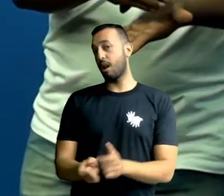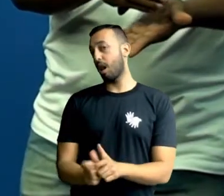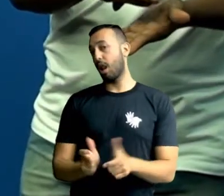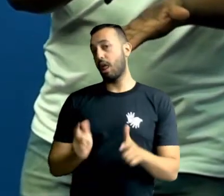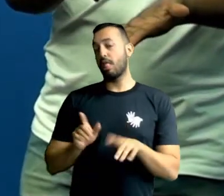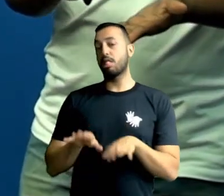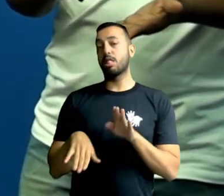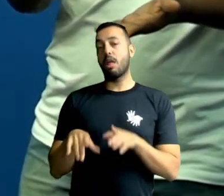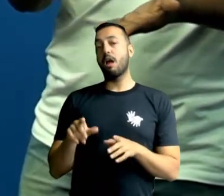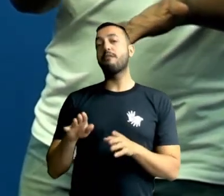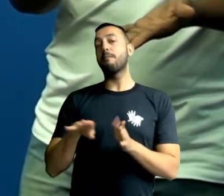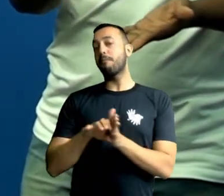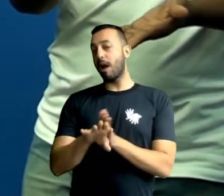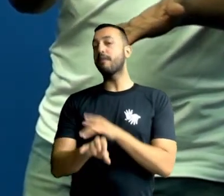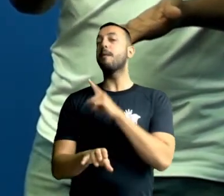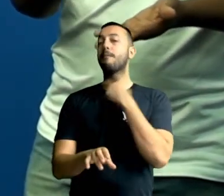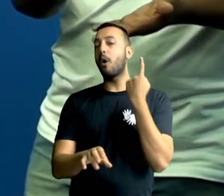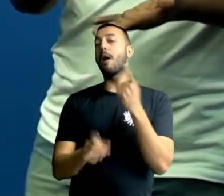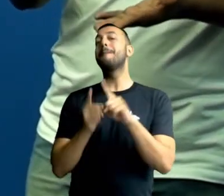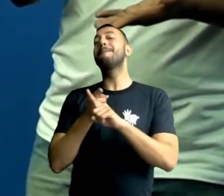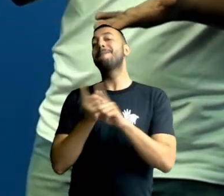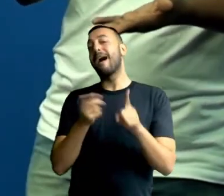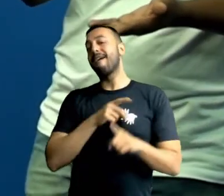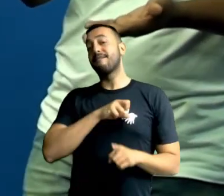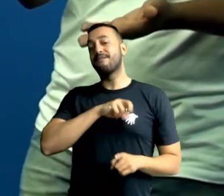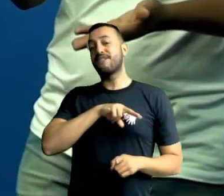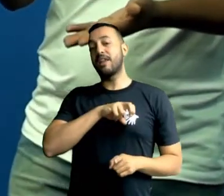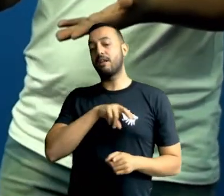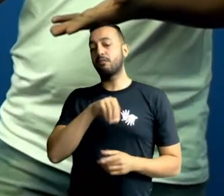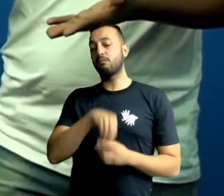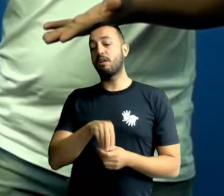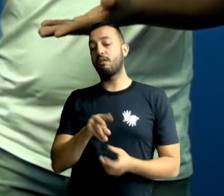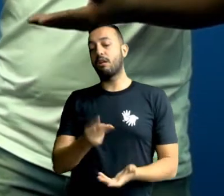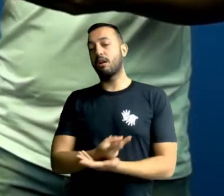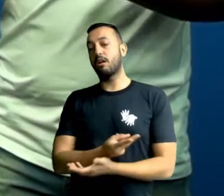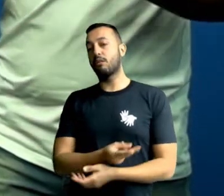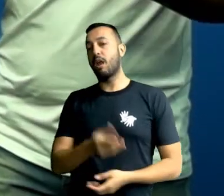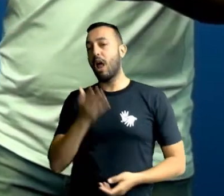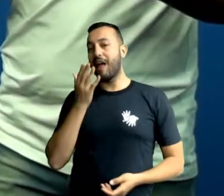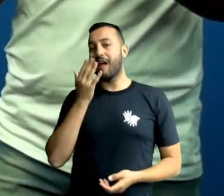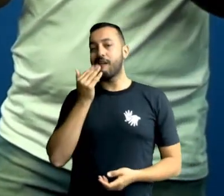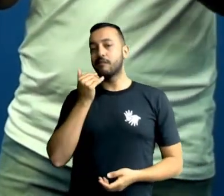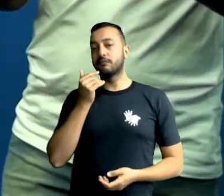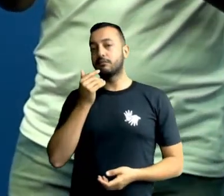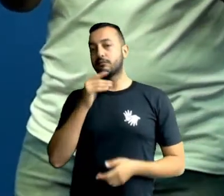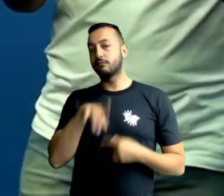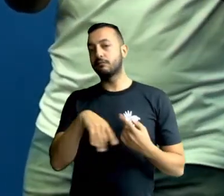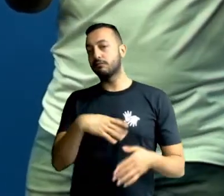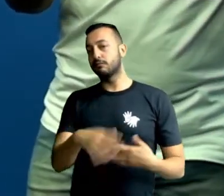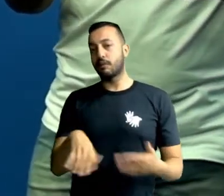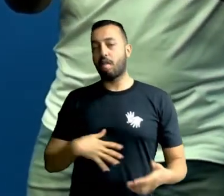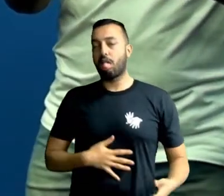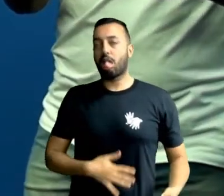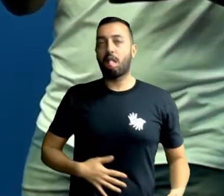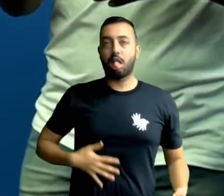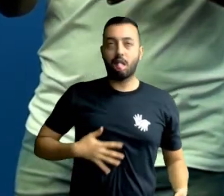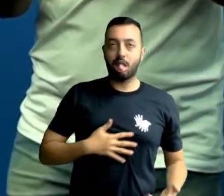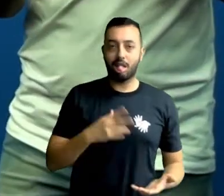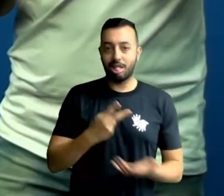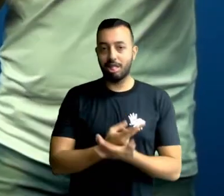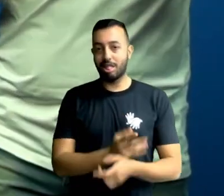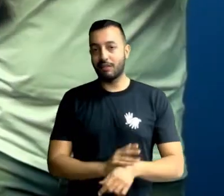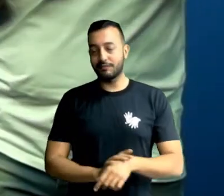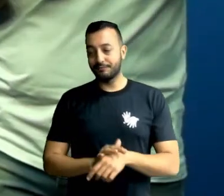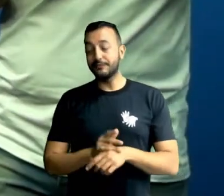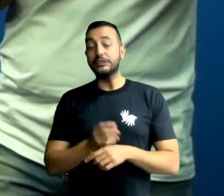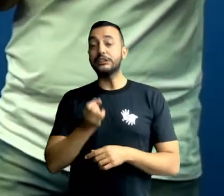toxina que ela produziu, o veneno que ela produziu, e o que vai fazer mal a você, não se degrada com o aquecimento do alimento. Então mesmo que você